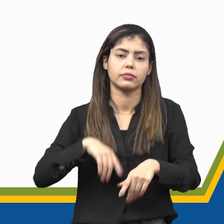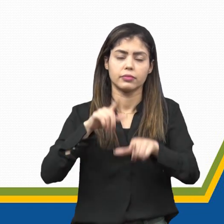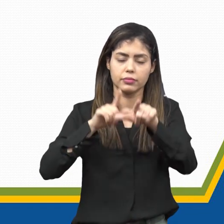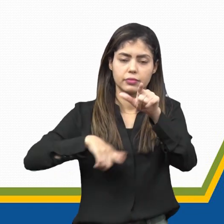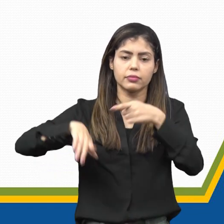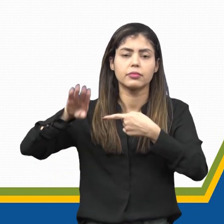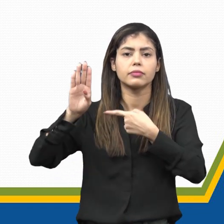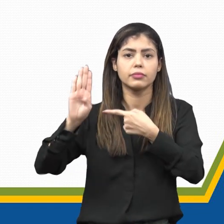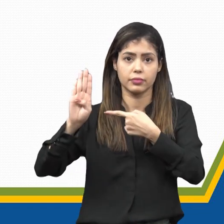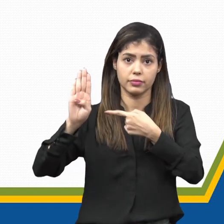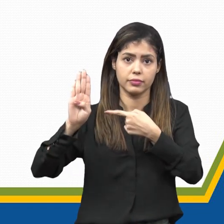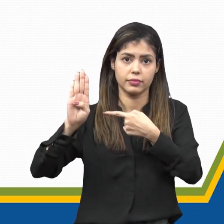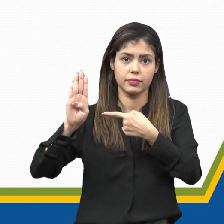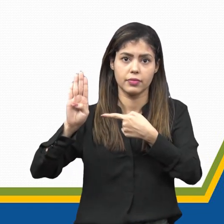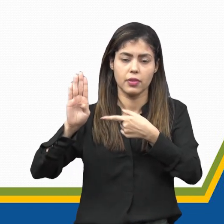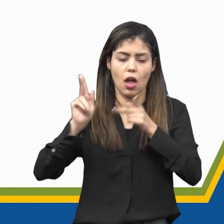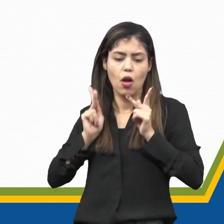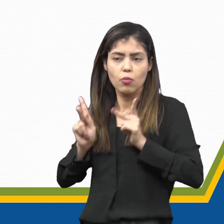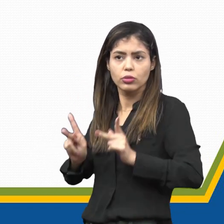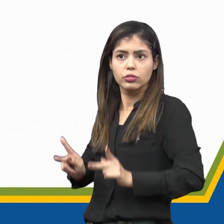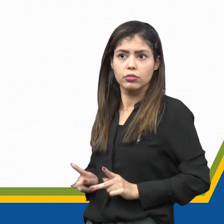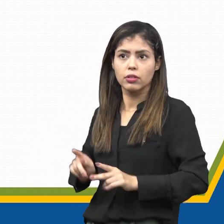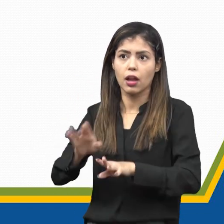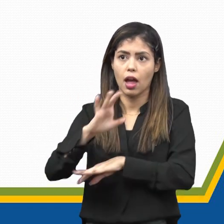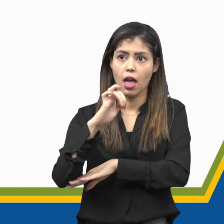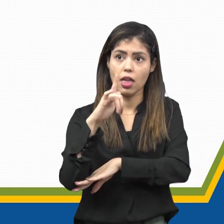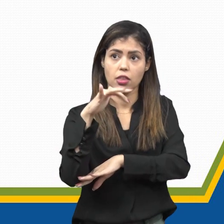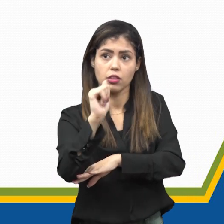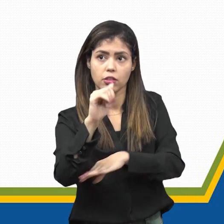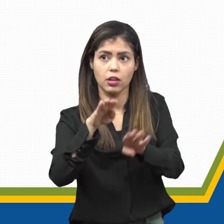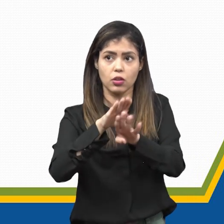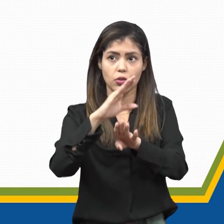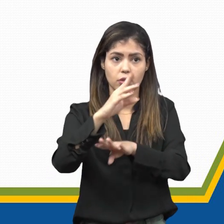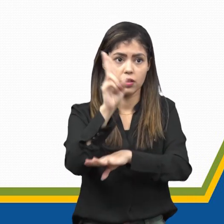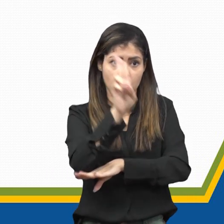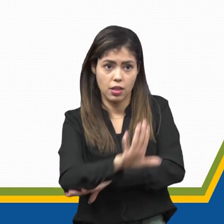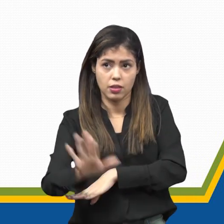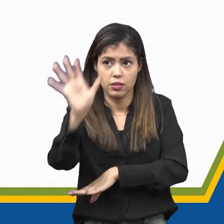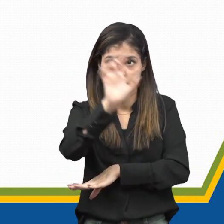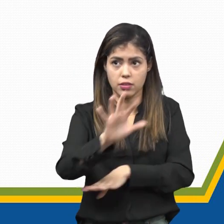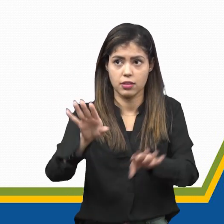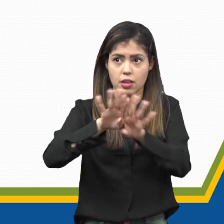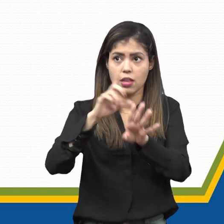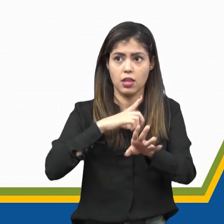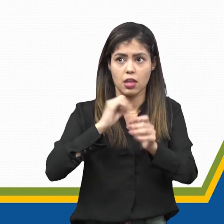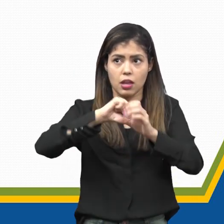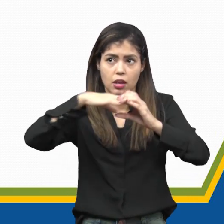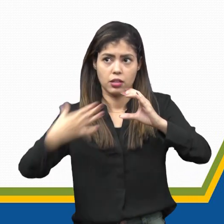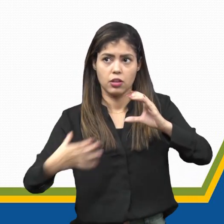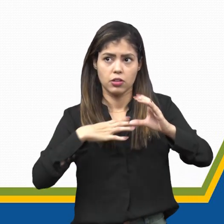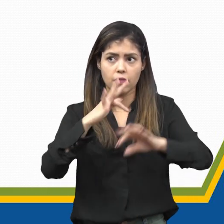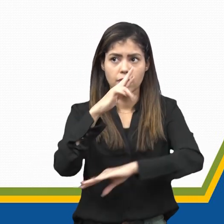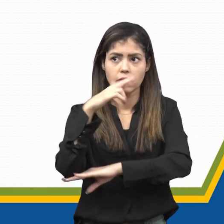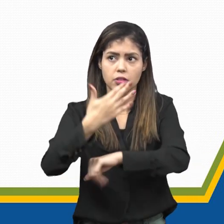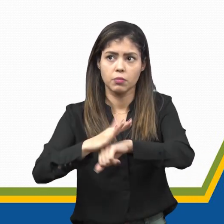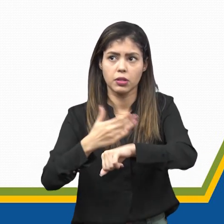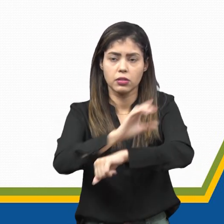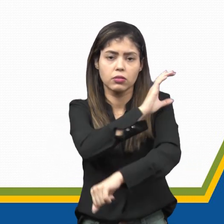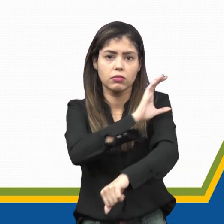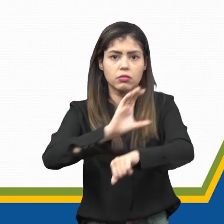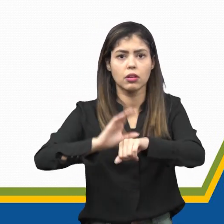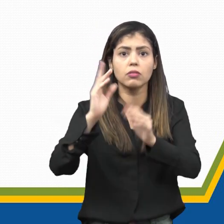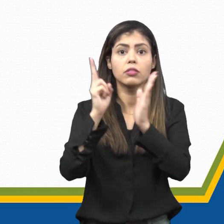Alternativa B. Postura etnocêntrica do europeu diante das características físicas e práticas culturais